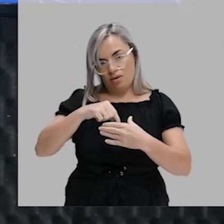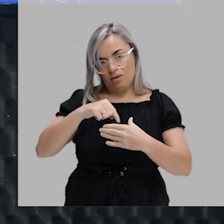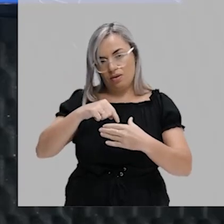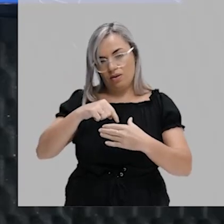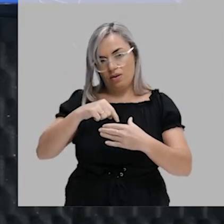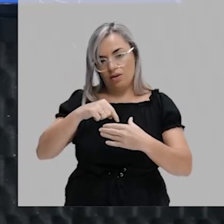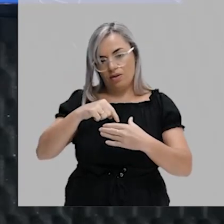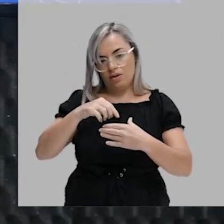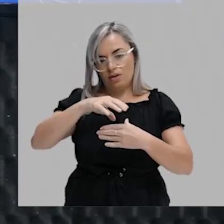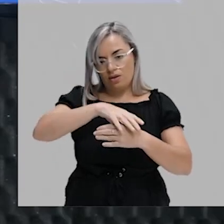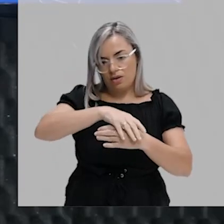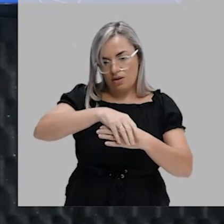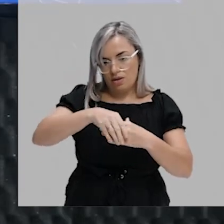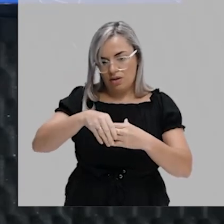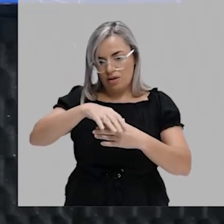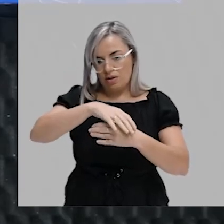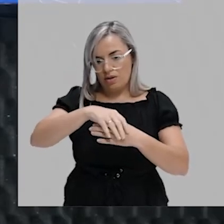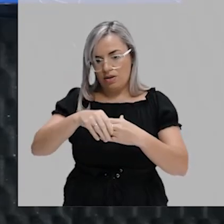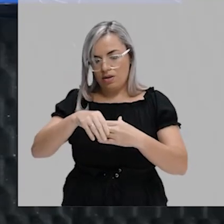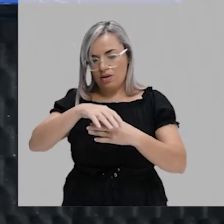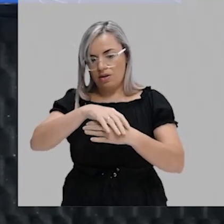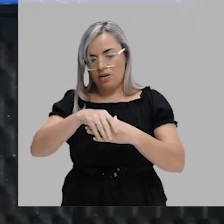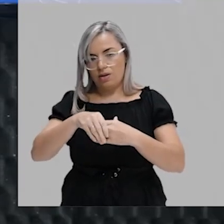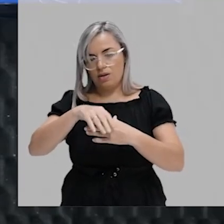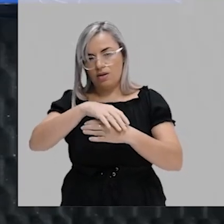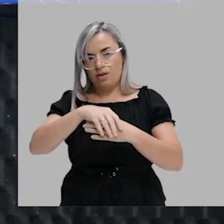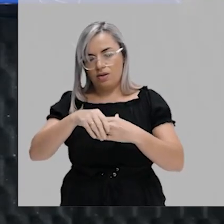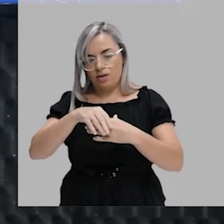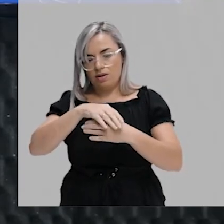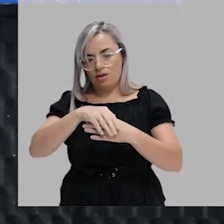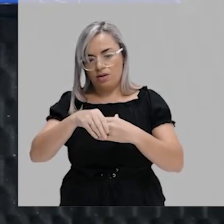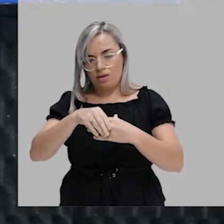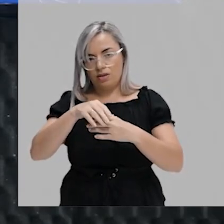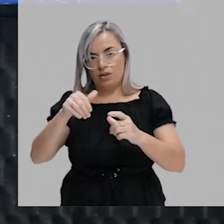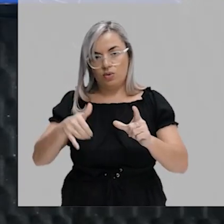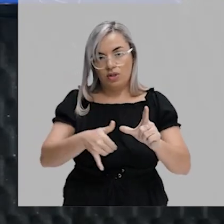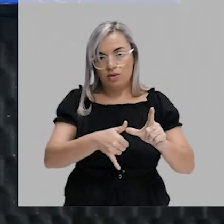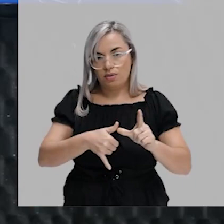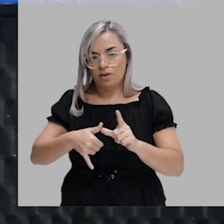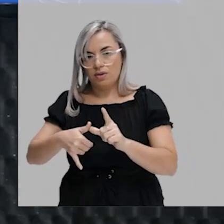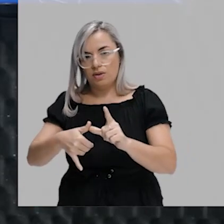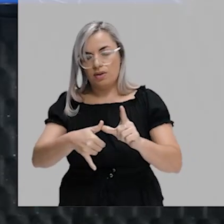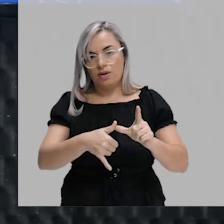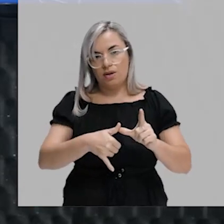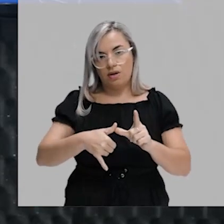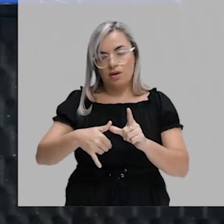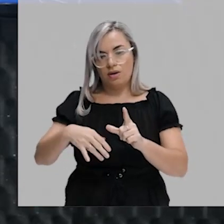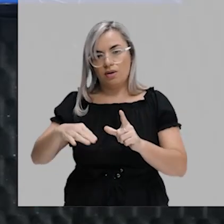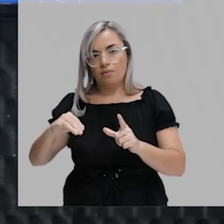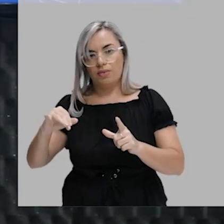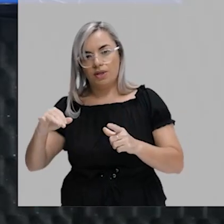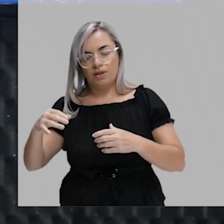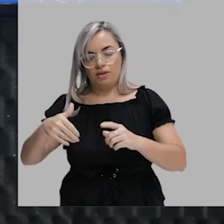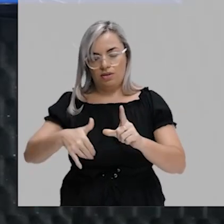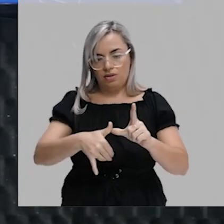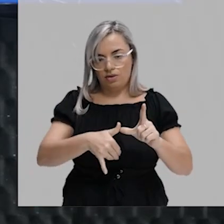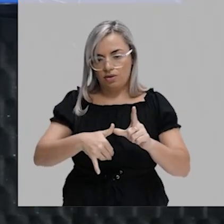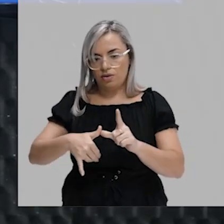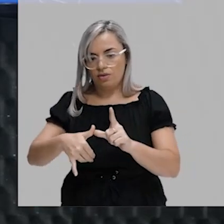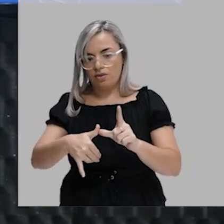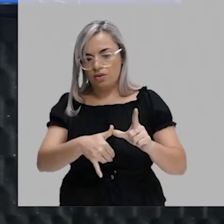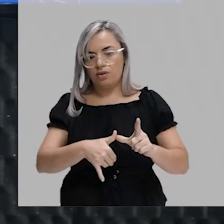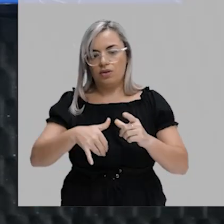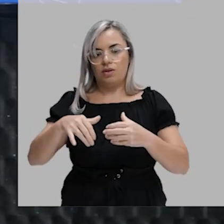da membrana plasmática da bicamada lipídica, né? Que é dessa camada aqui, ó, essas duas camadas de